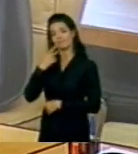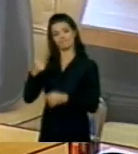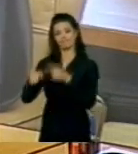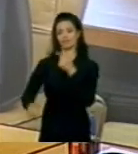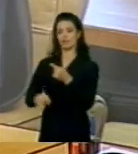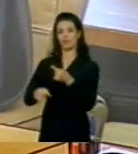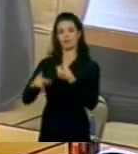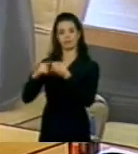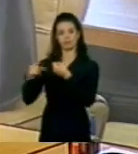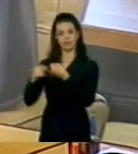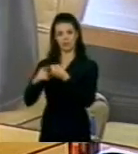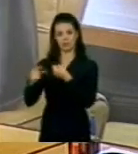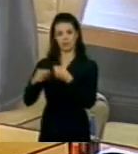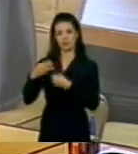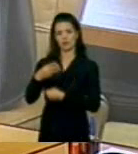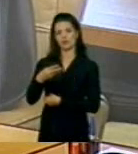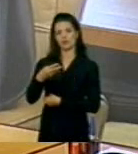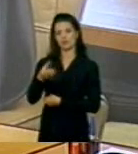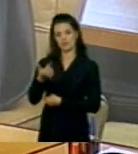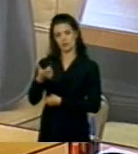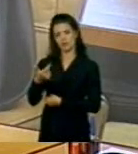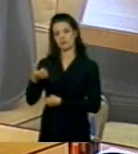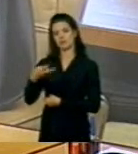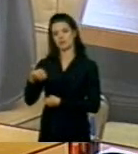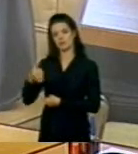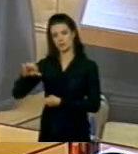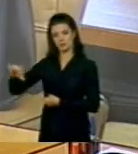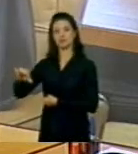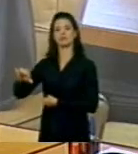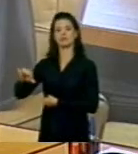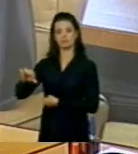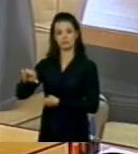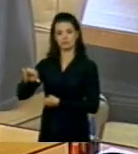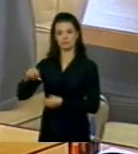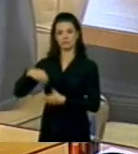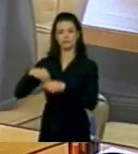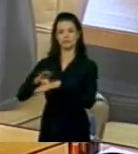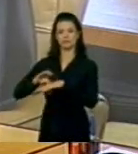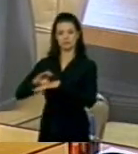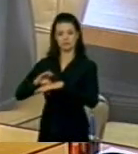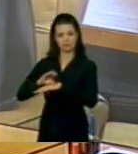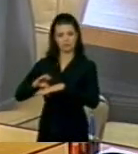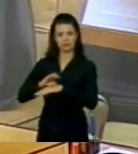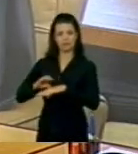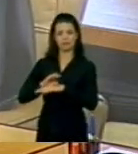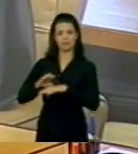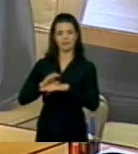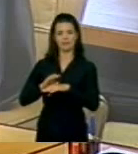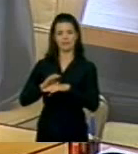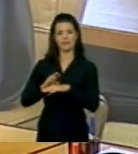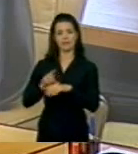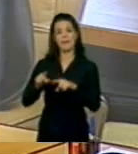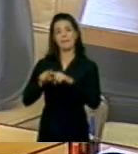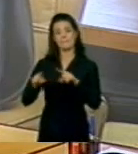inaplicabilidade dos artigos 312 e 319, já referidos ao Código de Processo Penal, aos parlamentares, ressalvada a hipótese de prisão